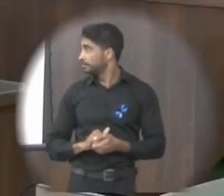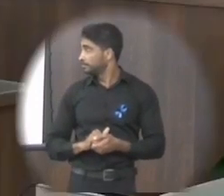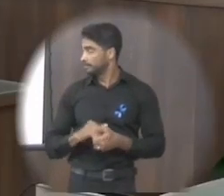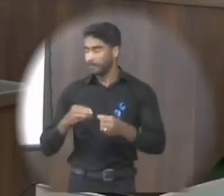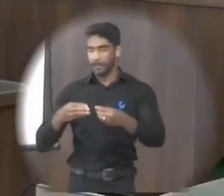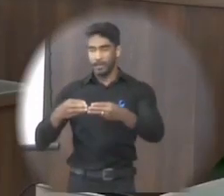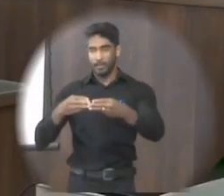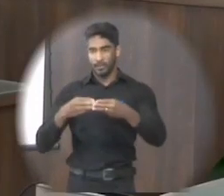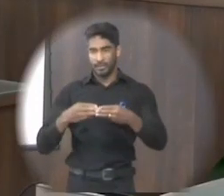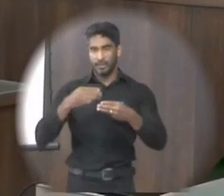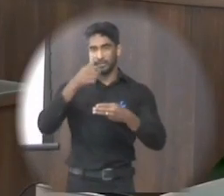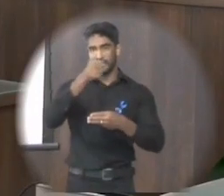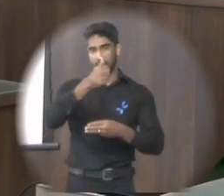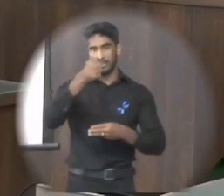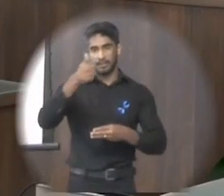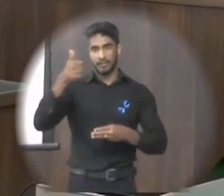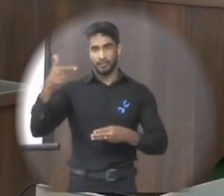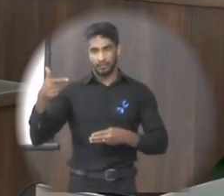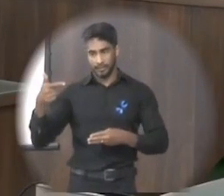Moção 112,